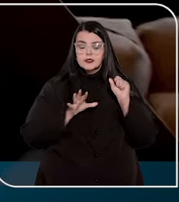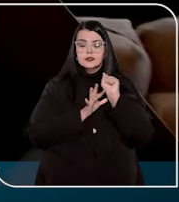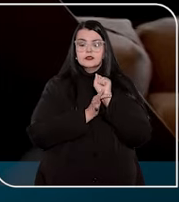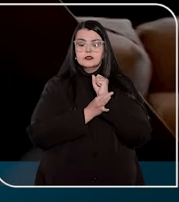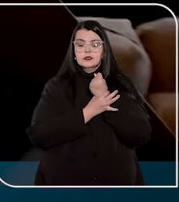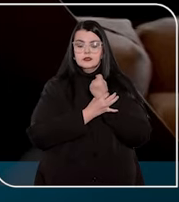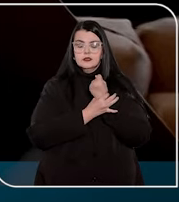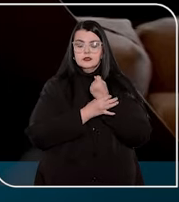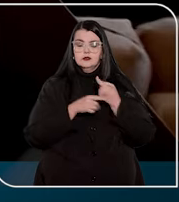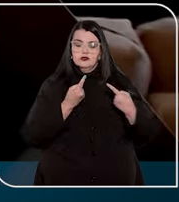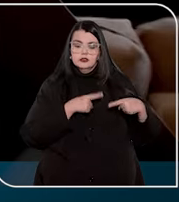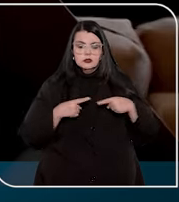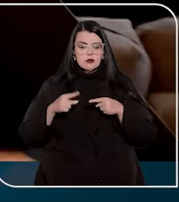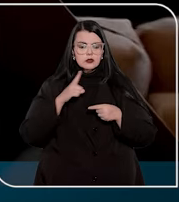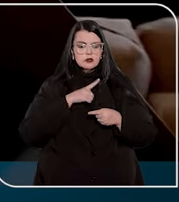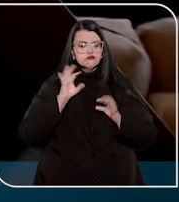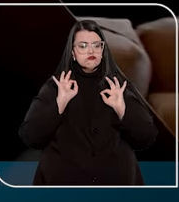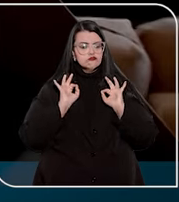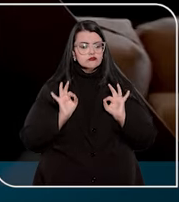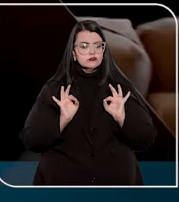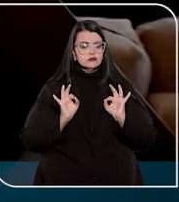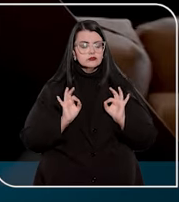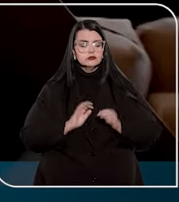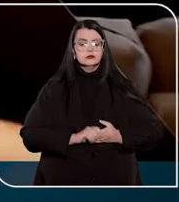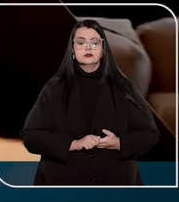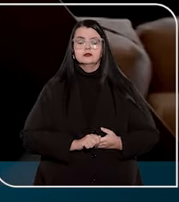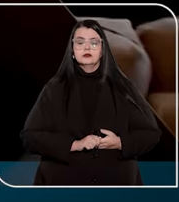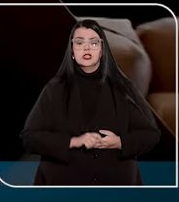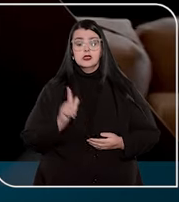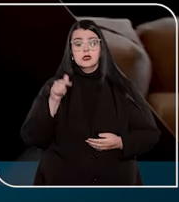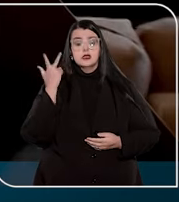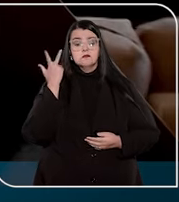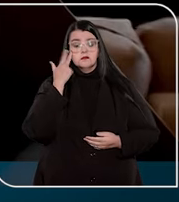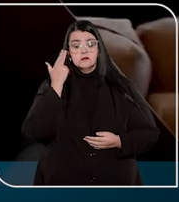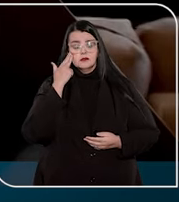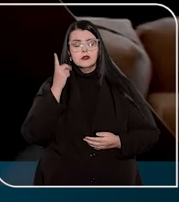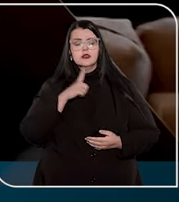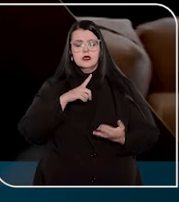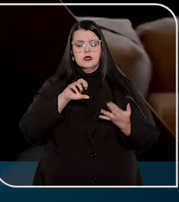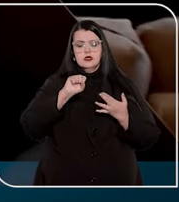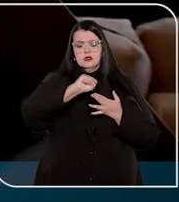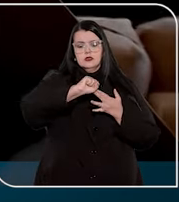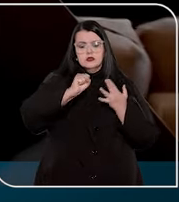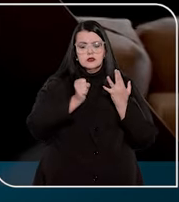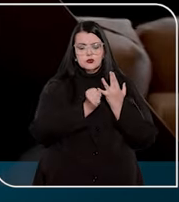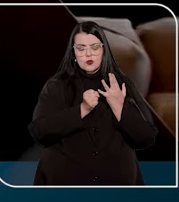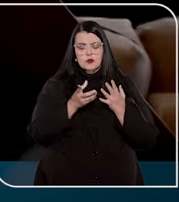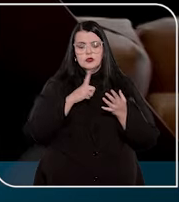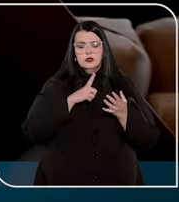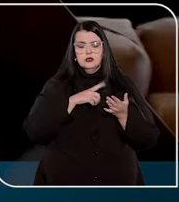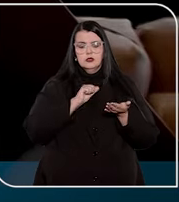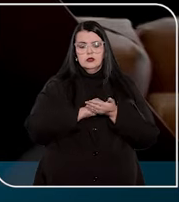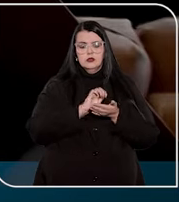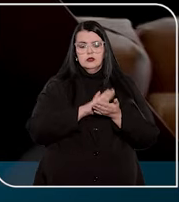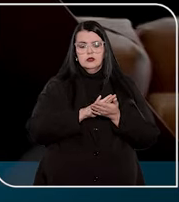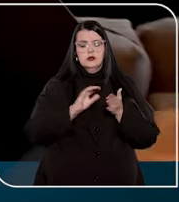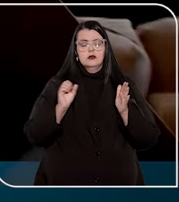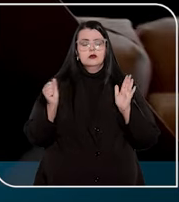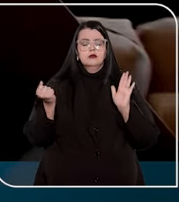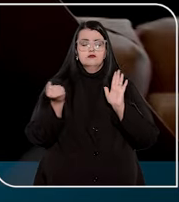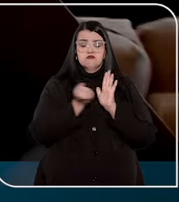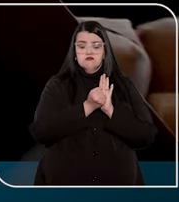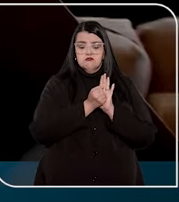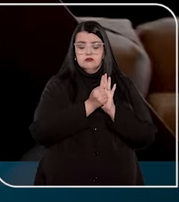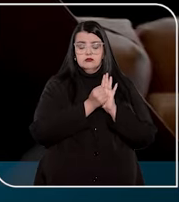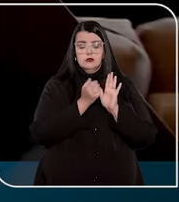que essa discussão ocorra. E aí é muito comum, existem até súmulas, o uso dos embargos de declaração para isso. Porque